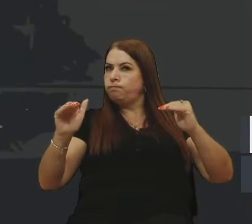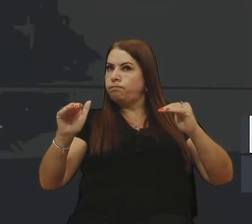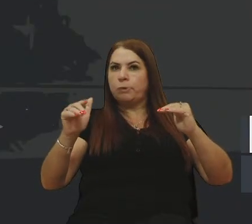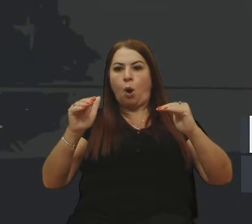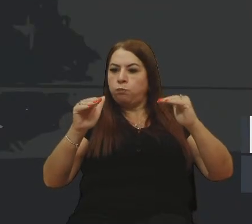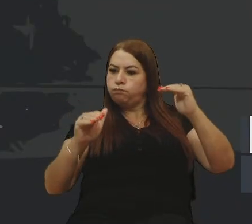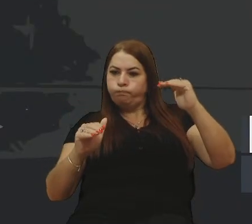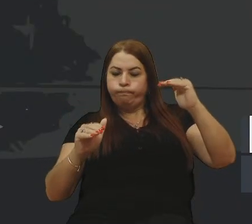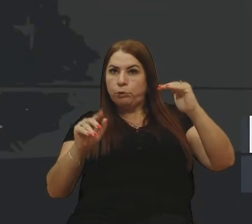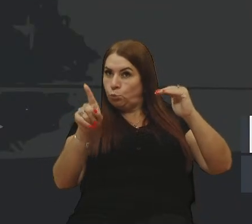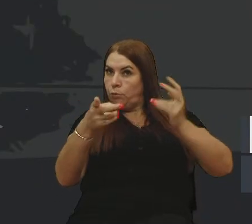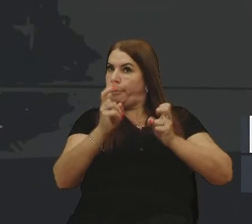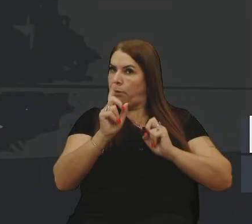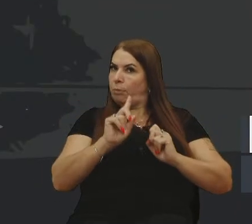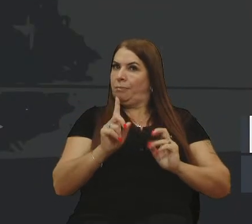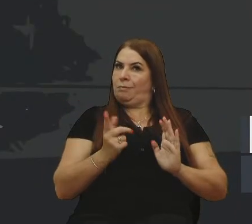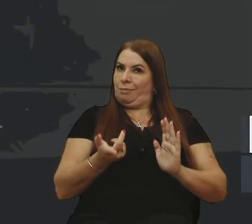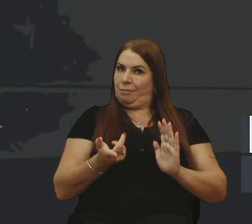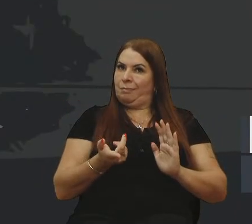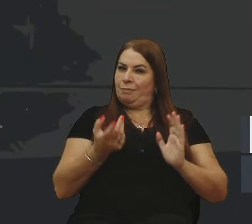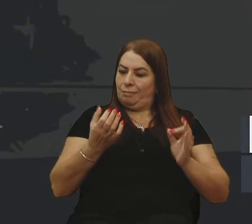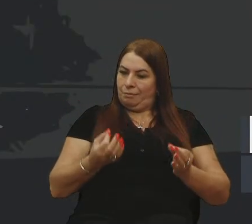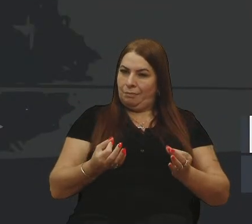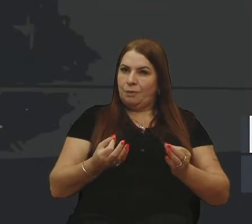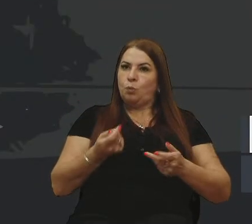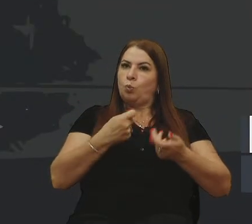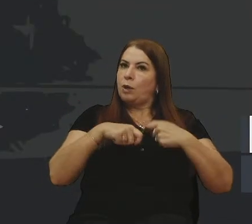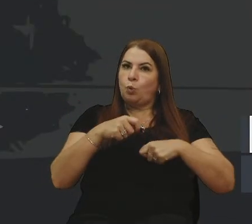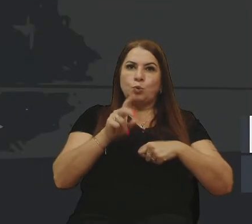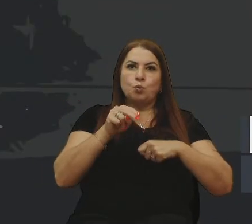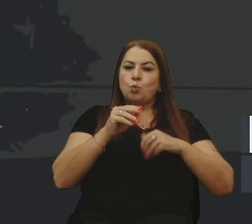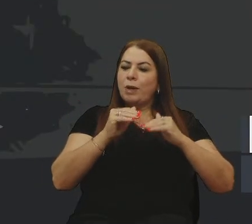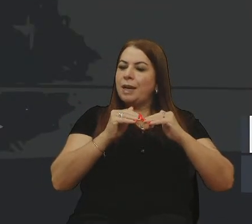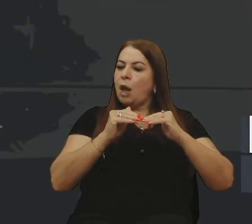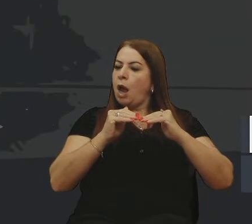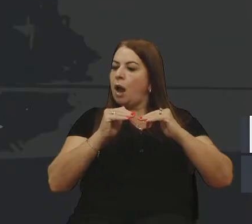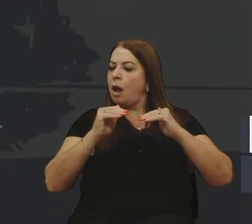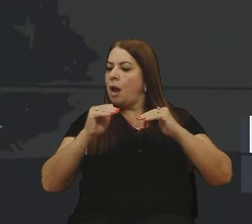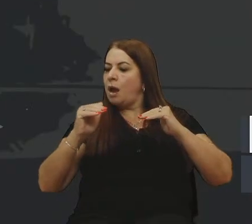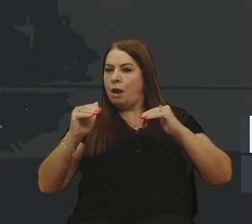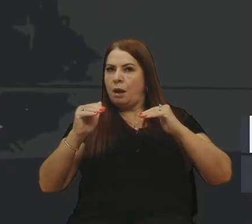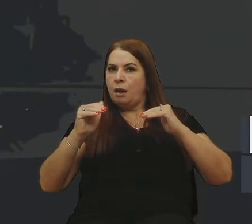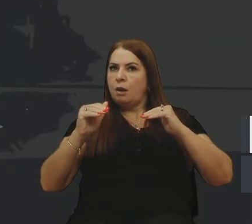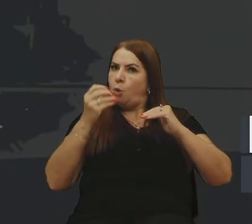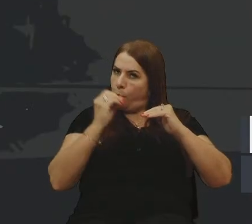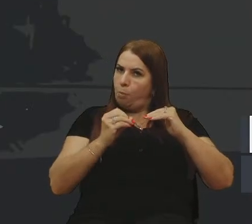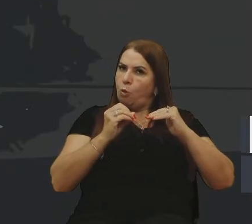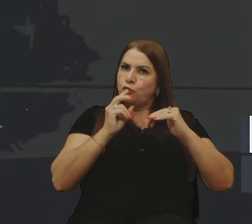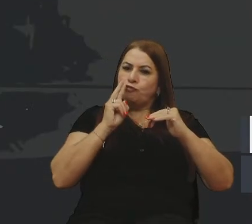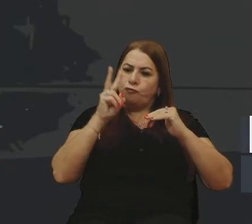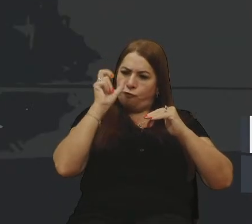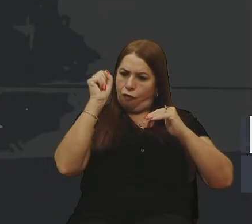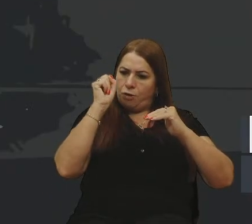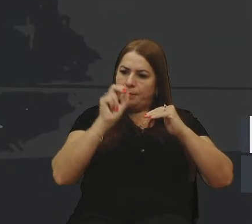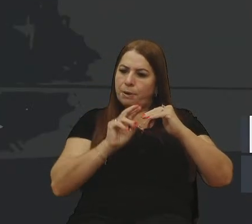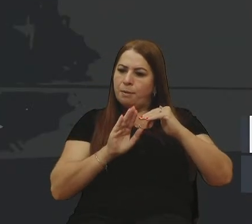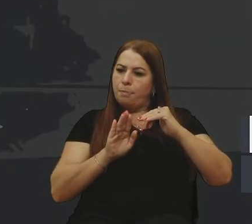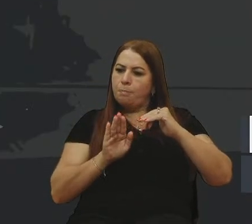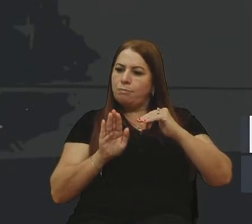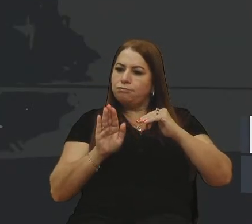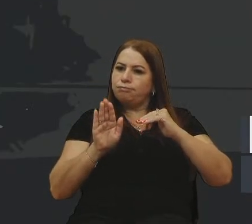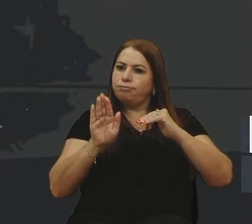caindo, você não percebeu. Tá? O negócio ele nunca anda em linha reta. Ou você bota um pouco de força para ele ficar subindo a todo